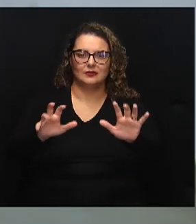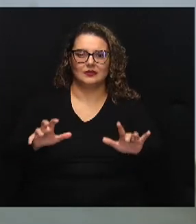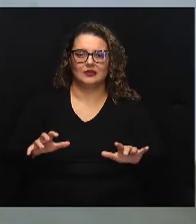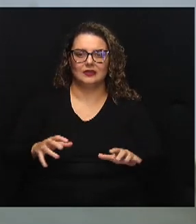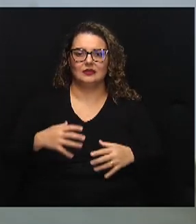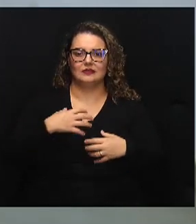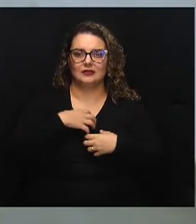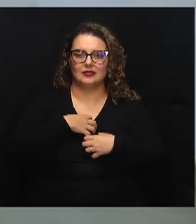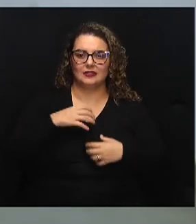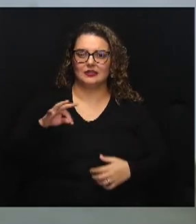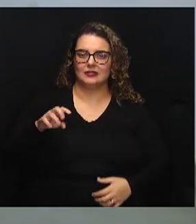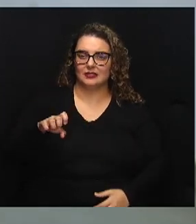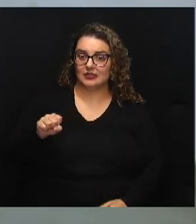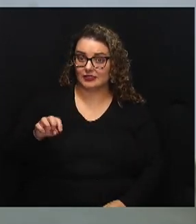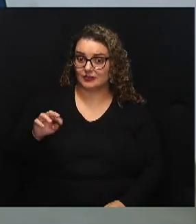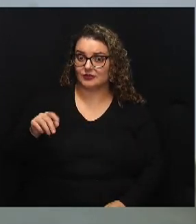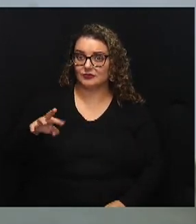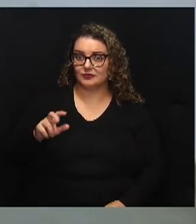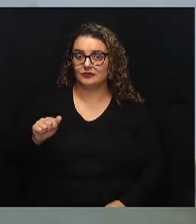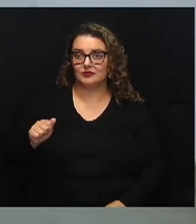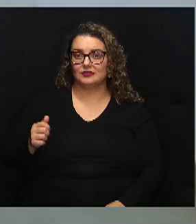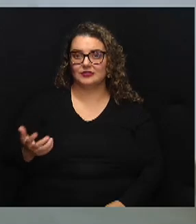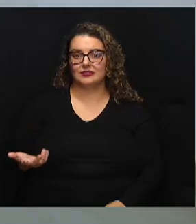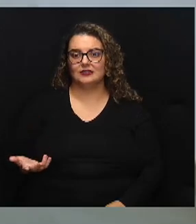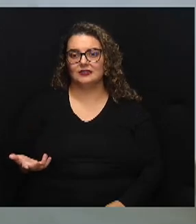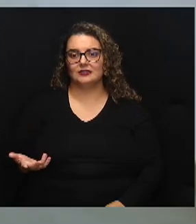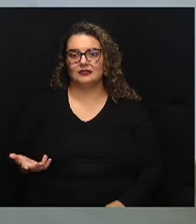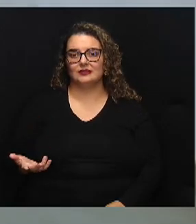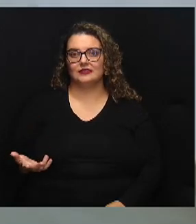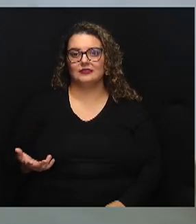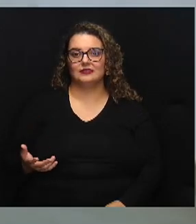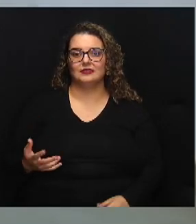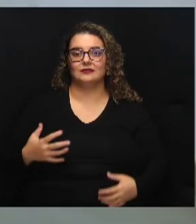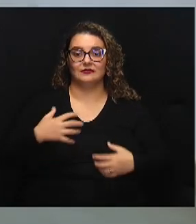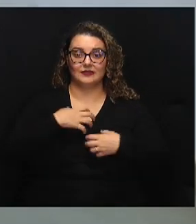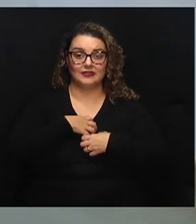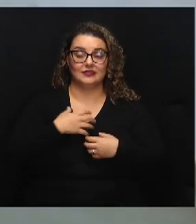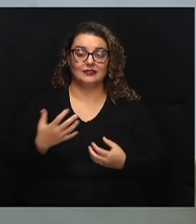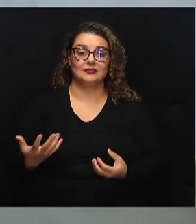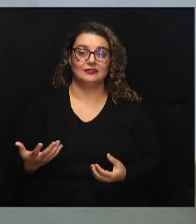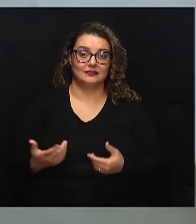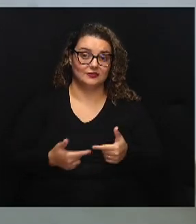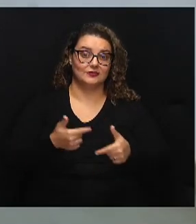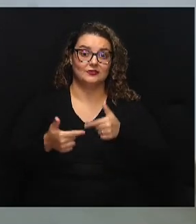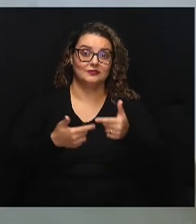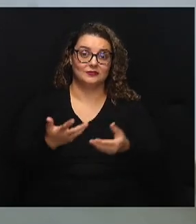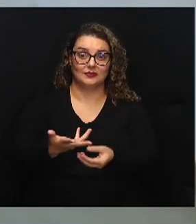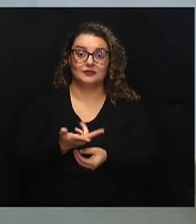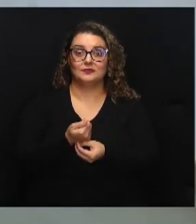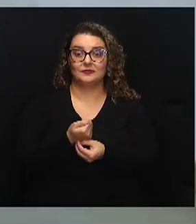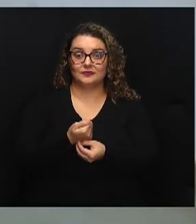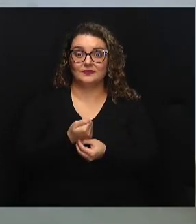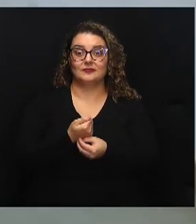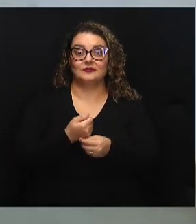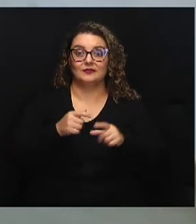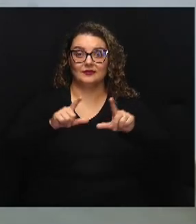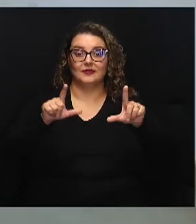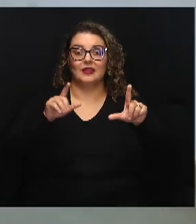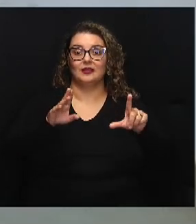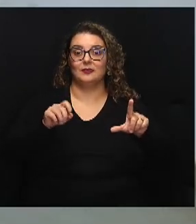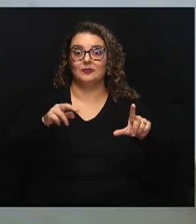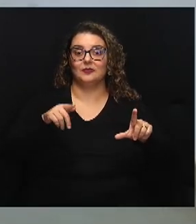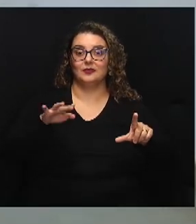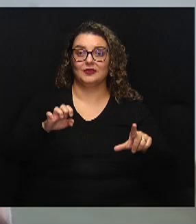texturas e vai perceber a obra. Que inclusive, numa das exposições em Coburg, na Alemanha, um